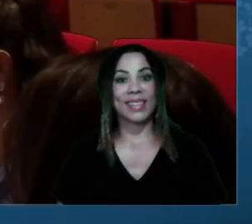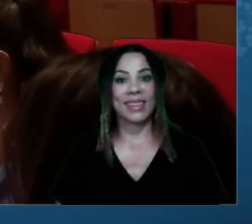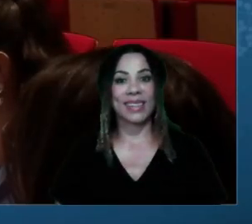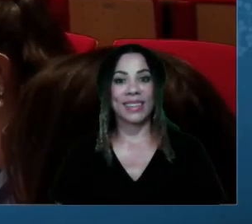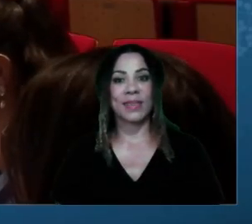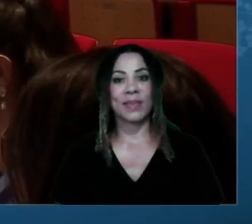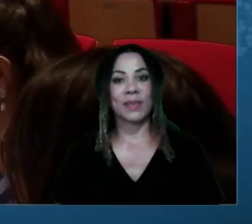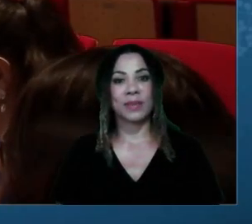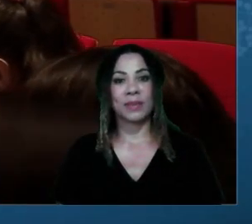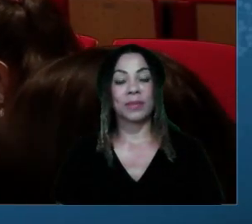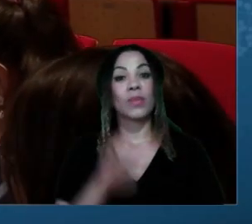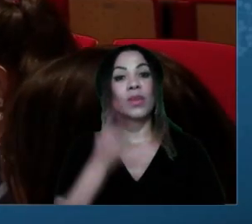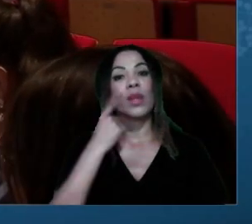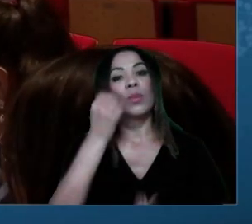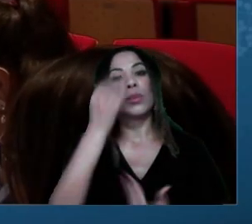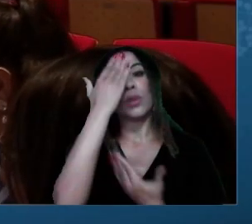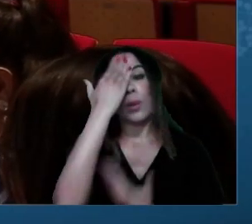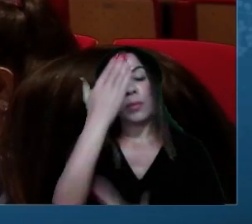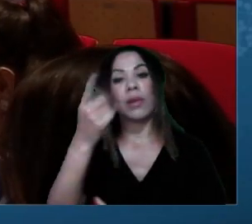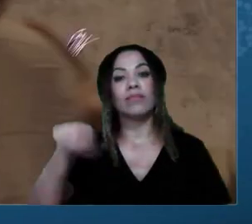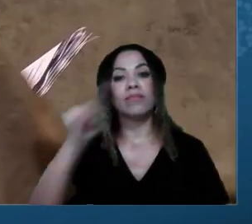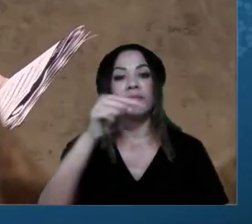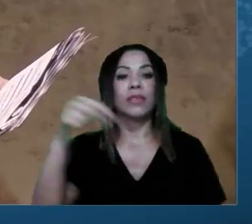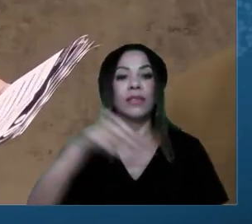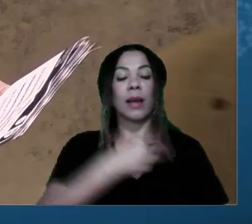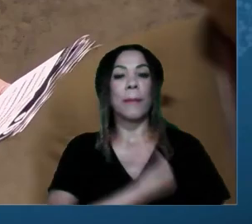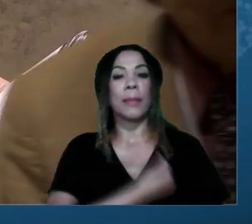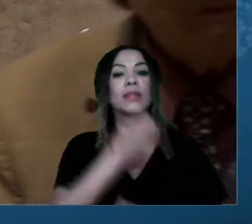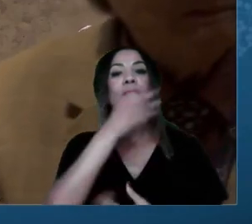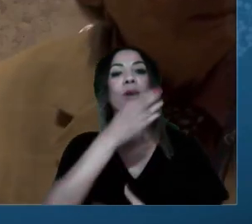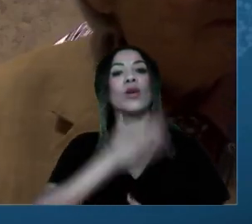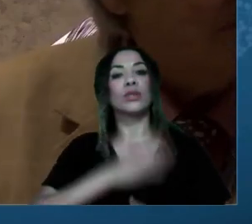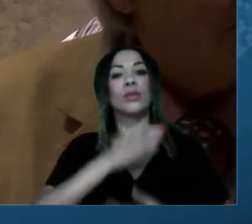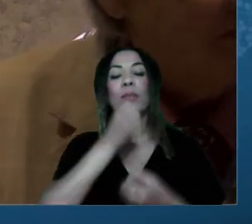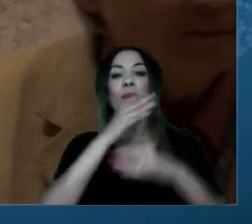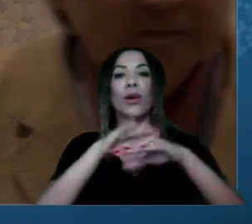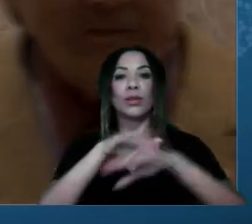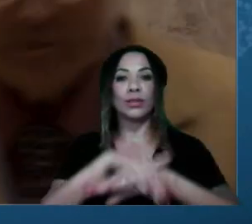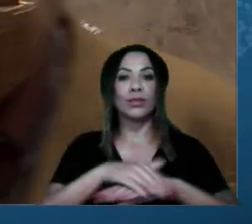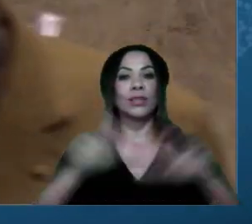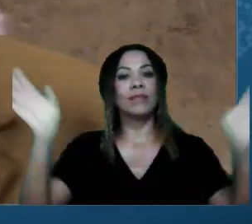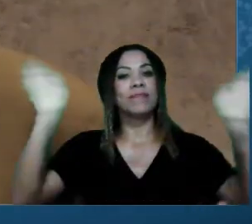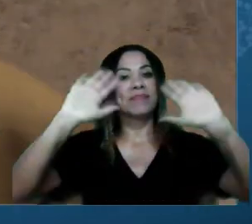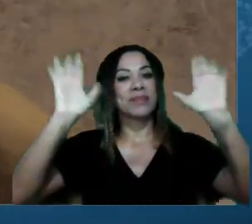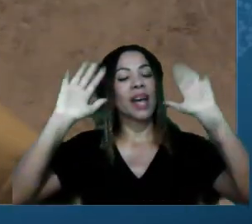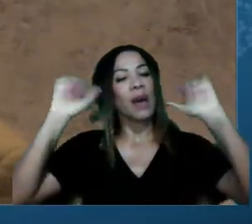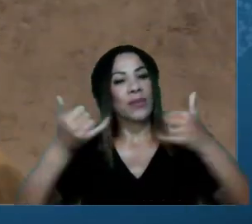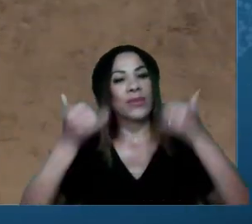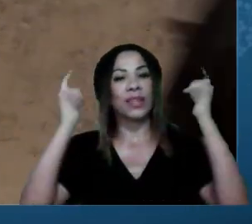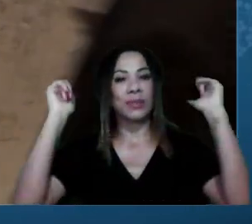Olha, muito obrigada pela presença a todos. Bom descanso, boa noite e divirtam-se.